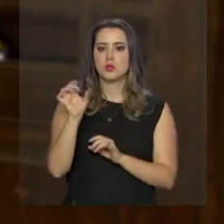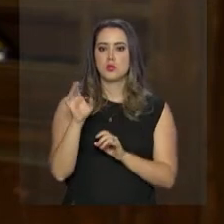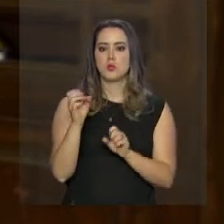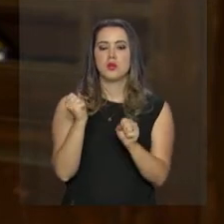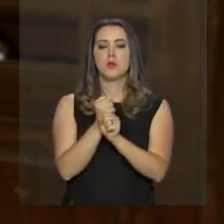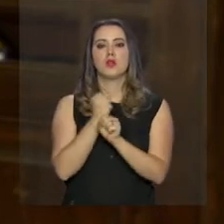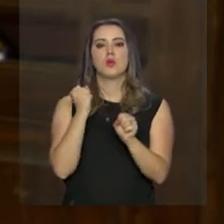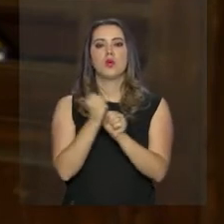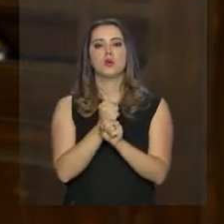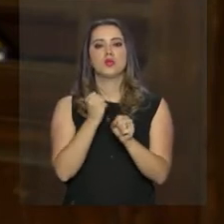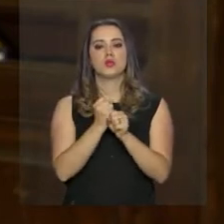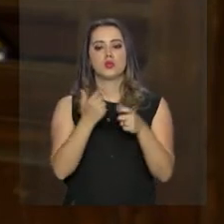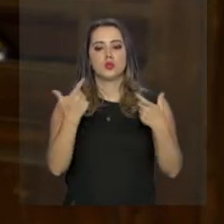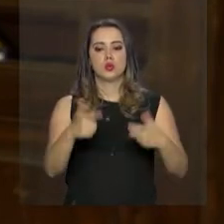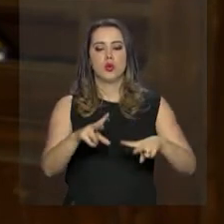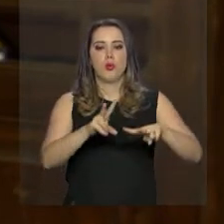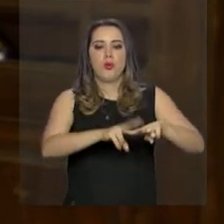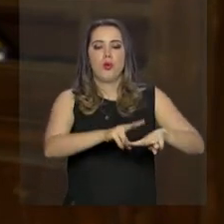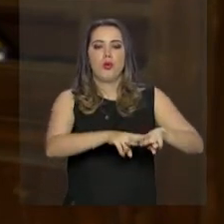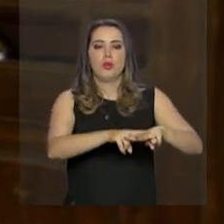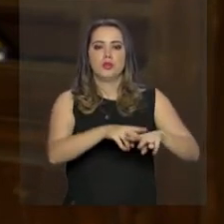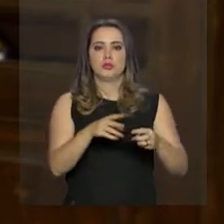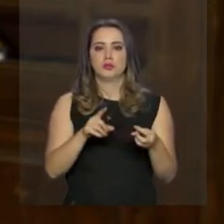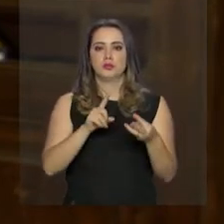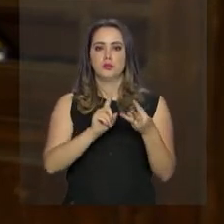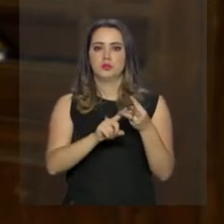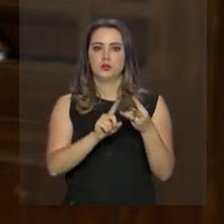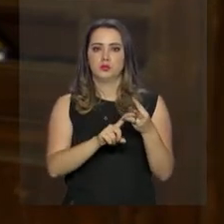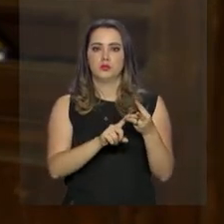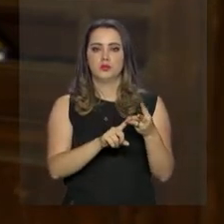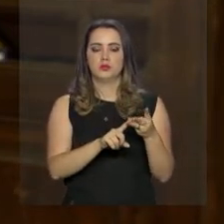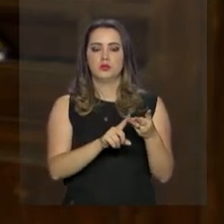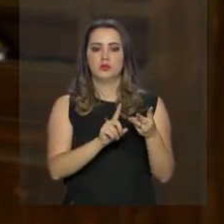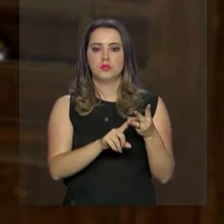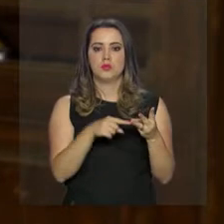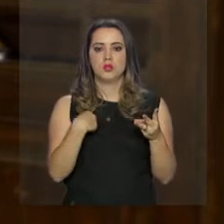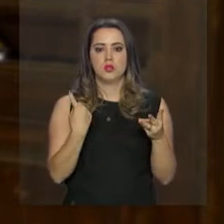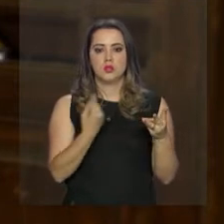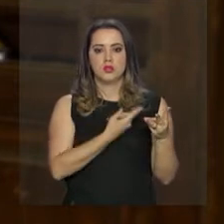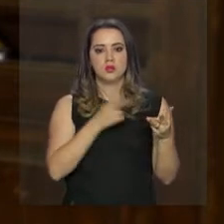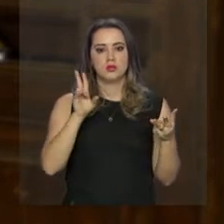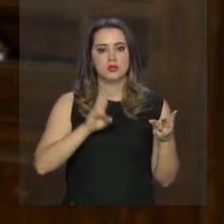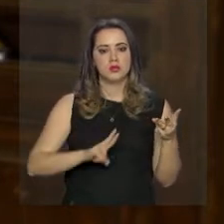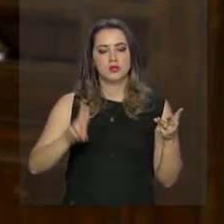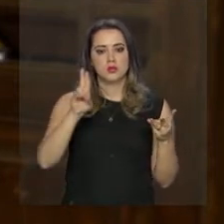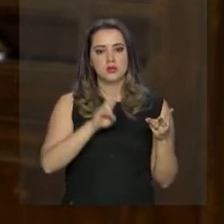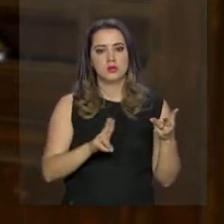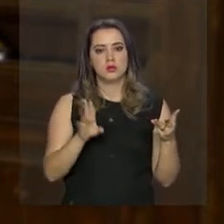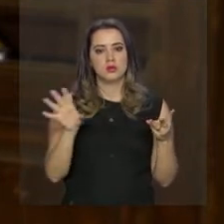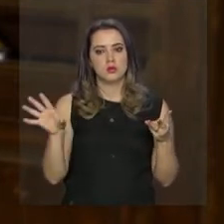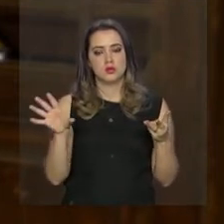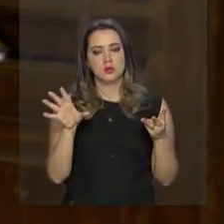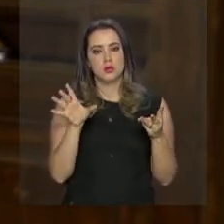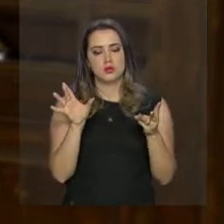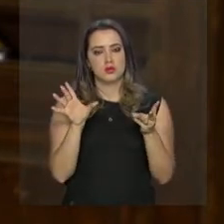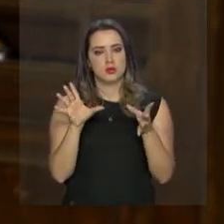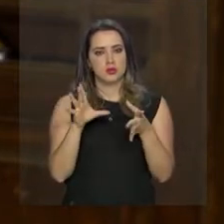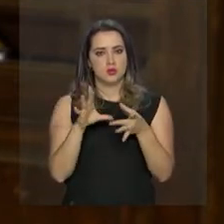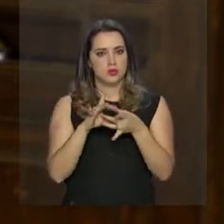construção de presídios e penitenciárias. E a terceira alternativa é nós utilizarmos um convênio